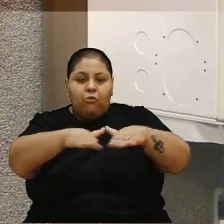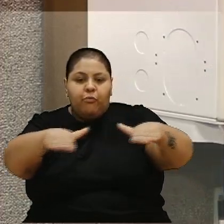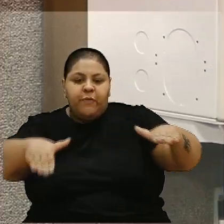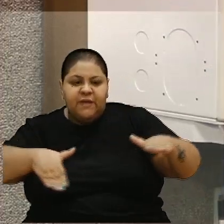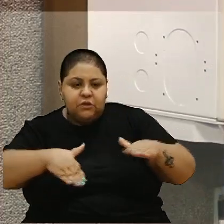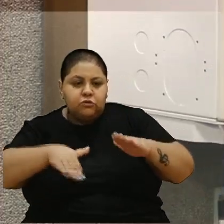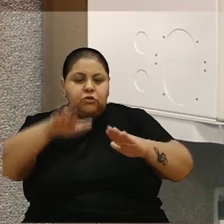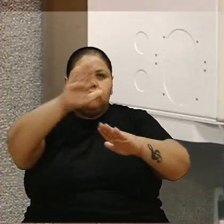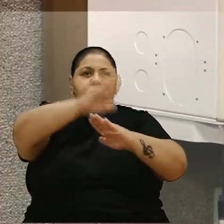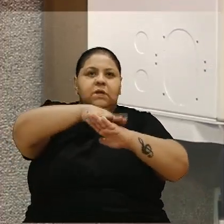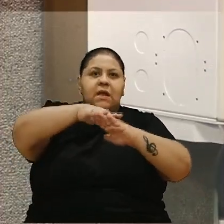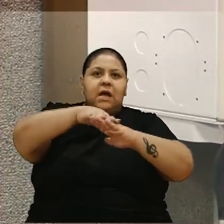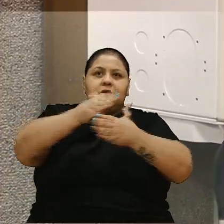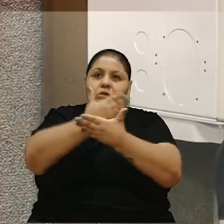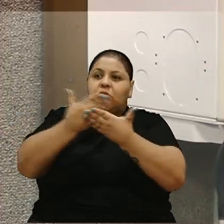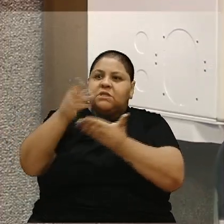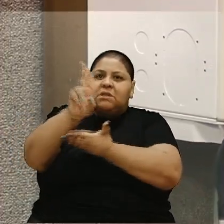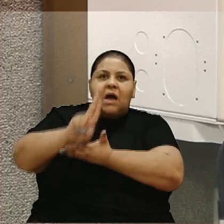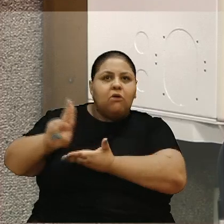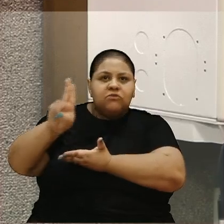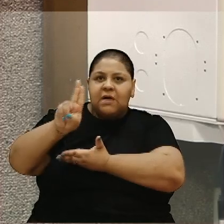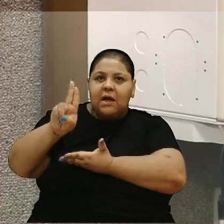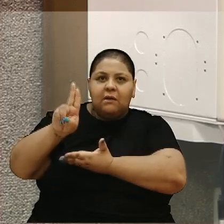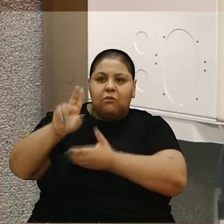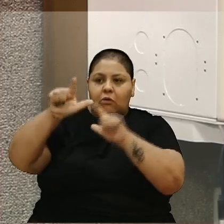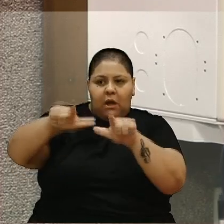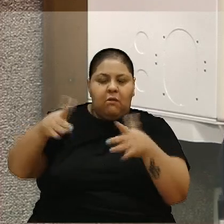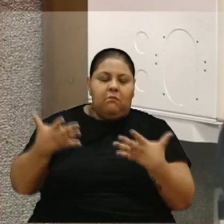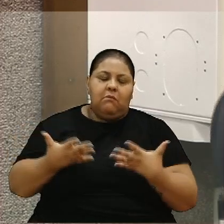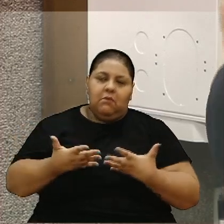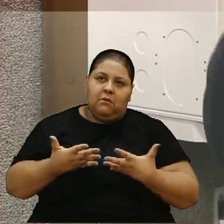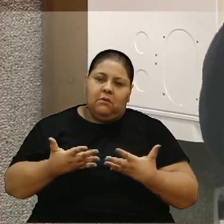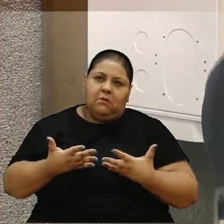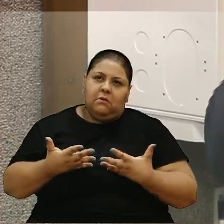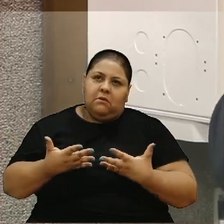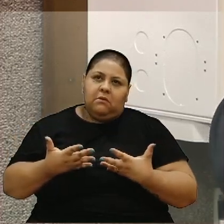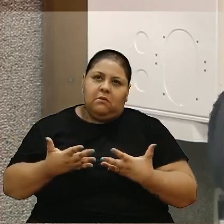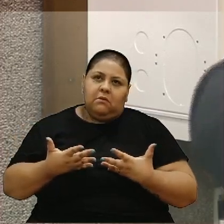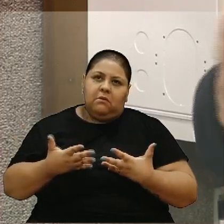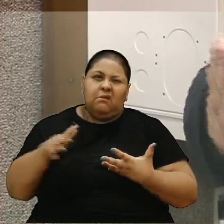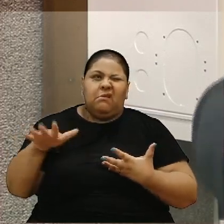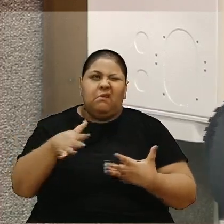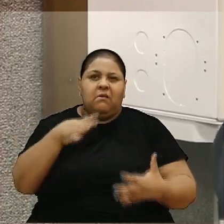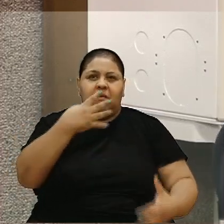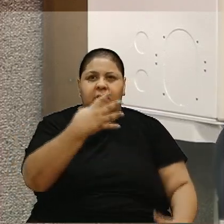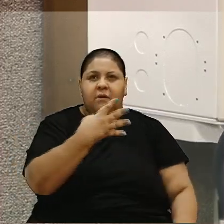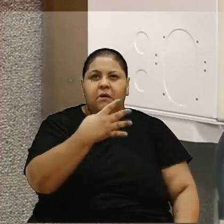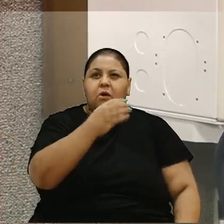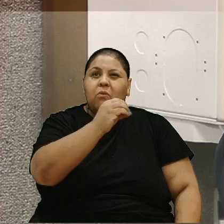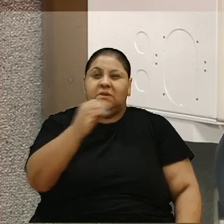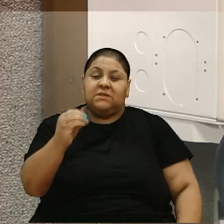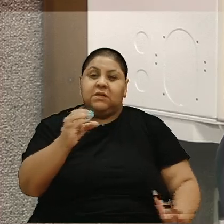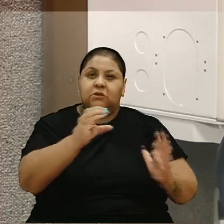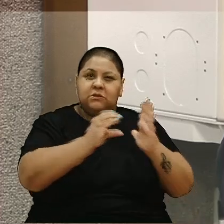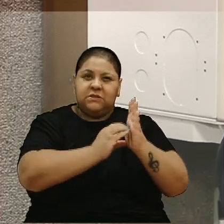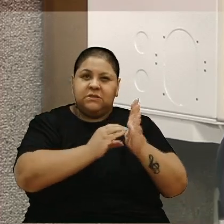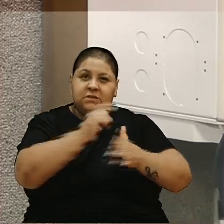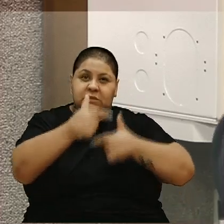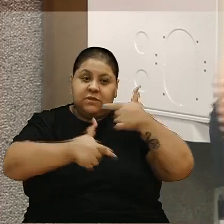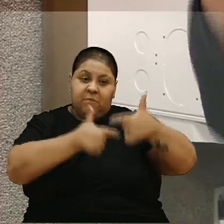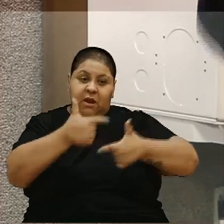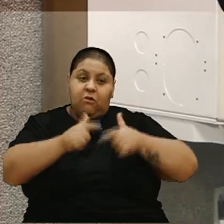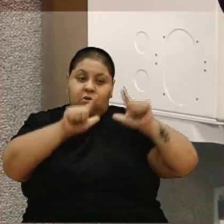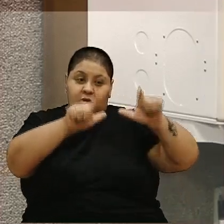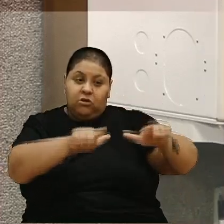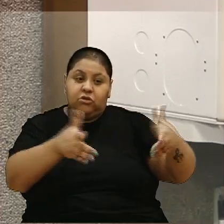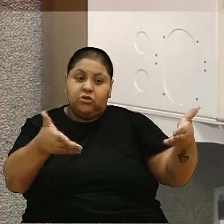dentro. Entrar para dentro. Tá? E tu bota ali 400 servidores trabalhando naquele local,